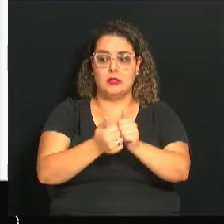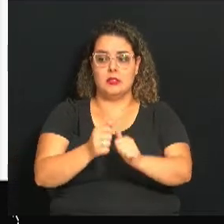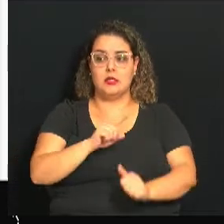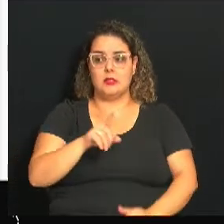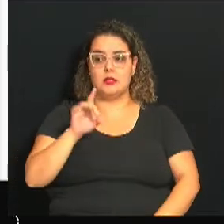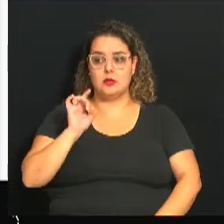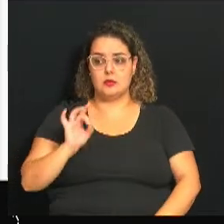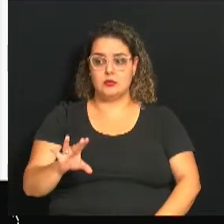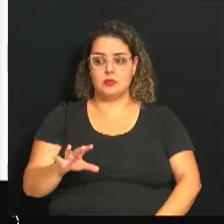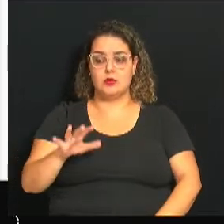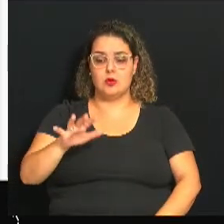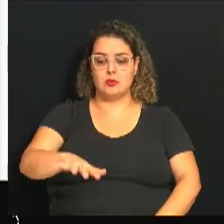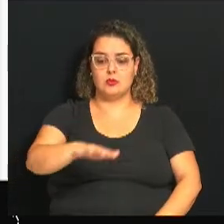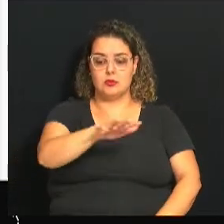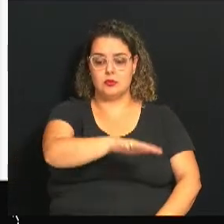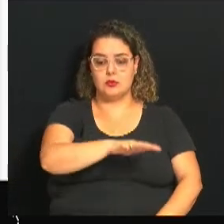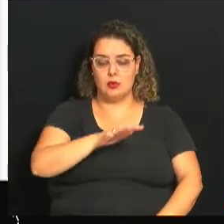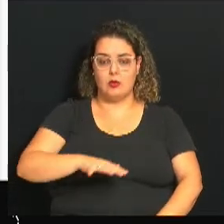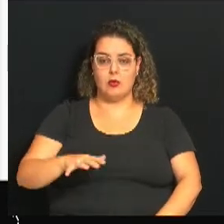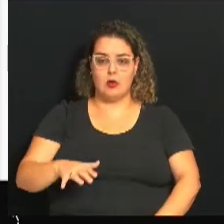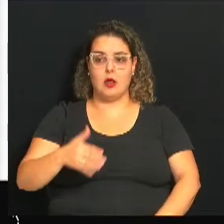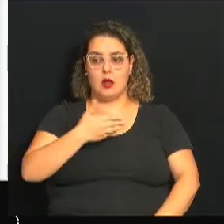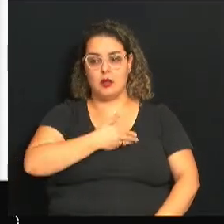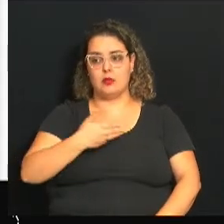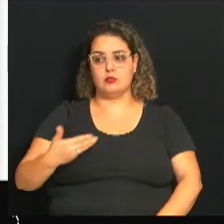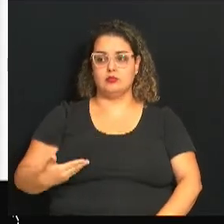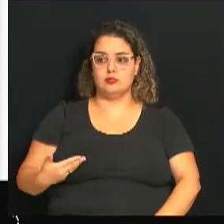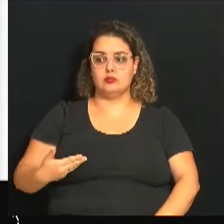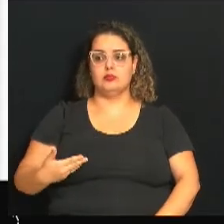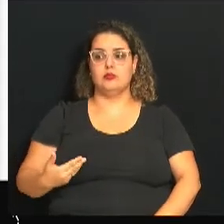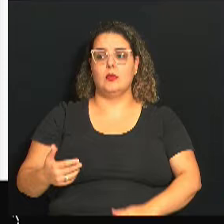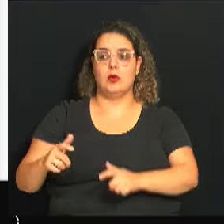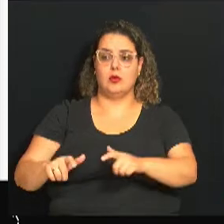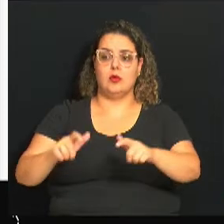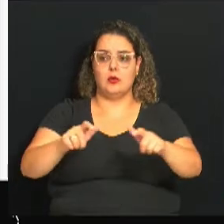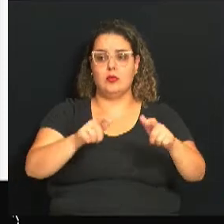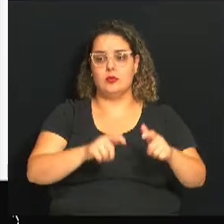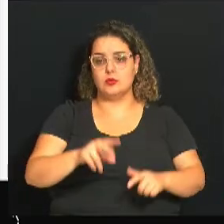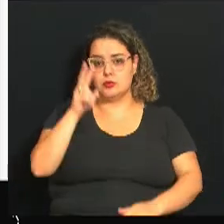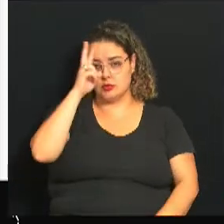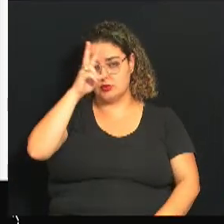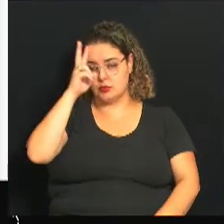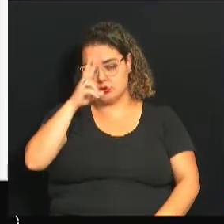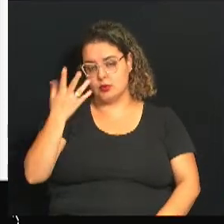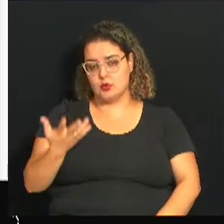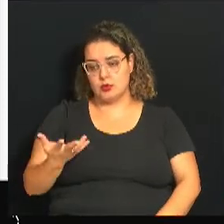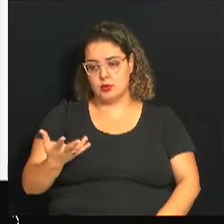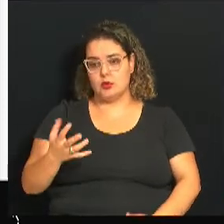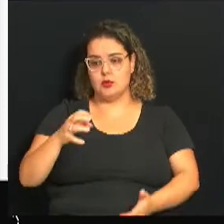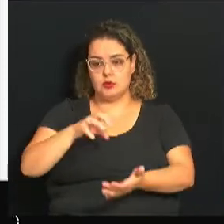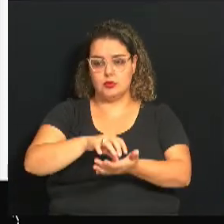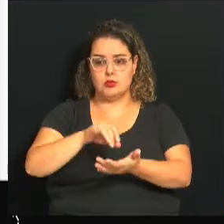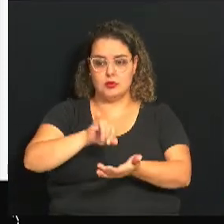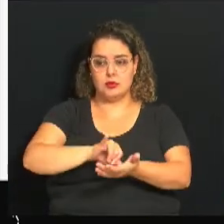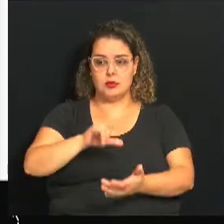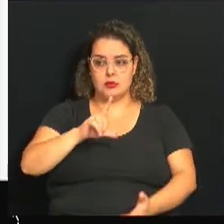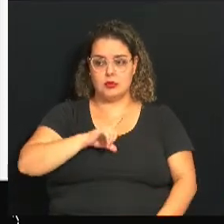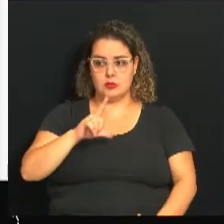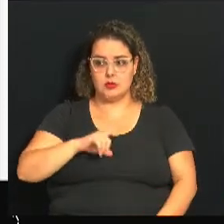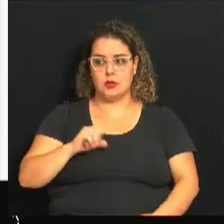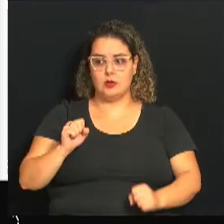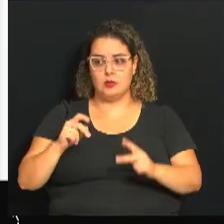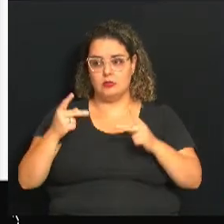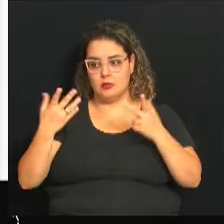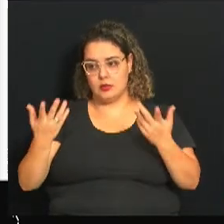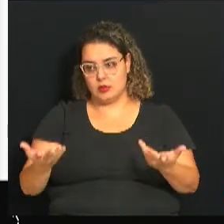espaços públicos, mas também algumas áreas de patrimônio histórico-cultural que hoje o nosso centro possui, tá bom? Então,